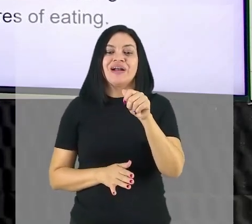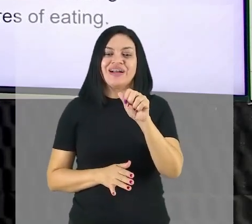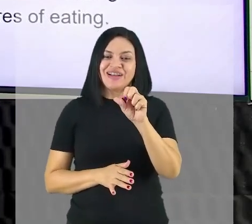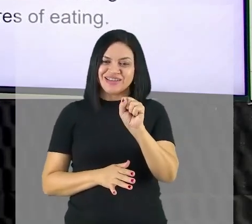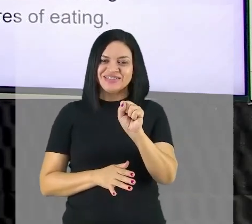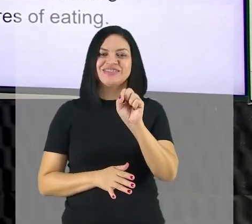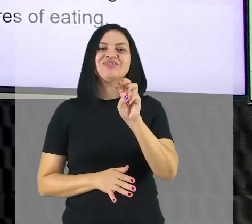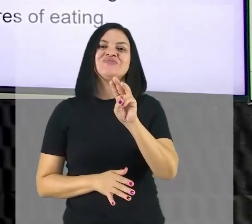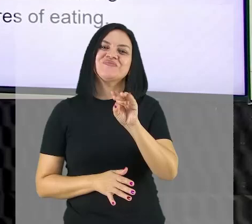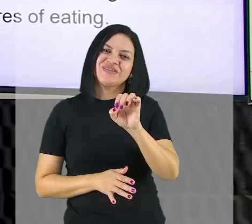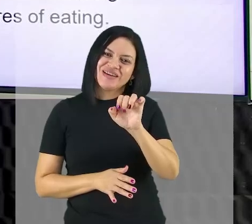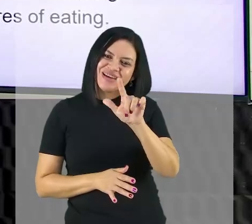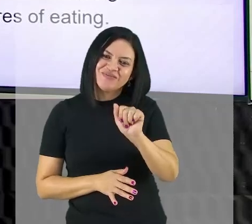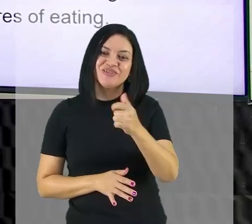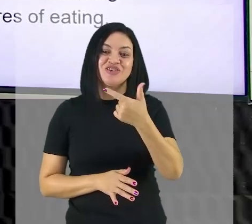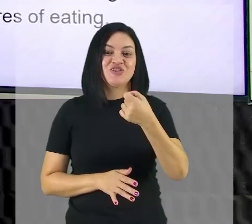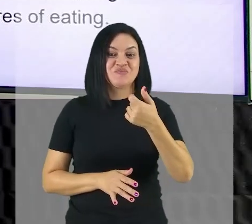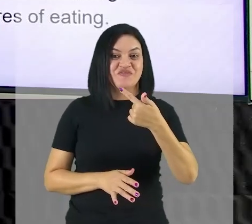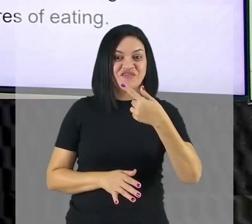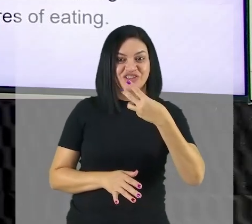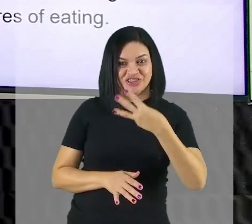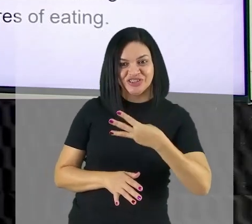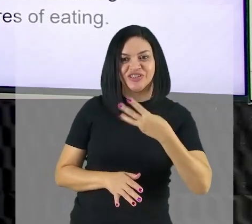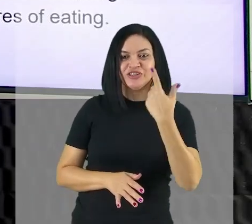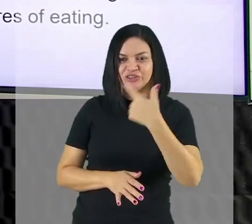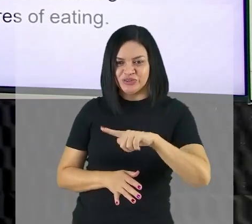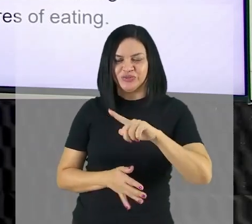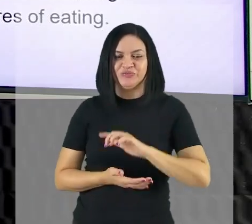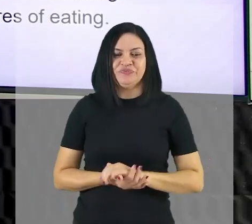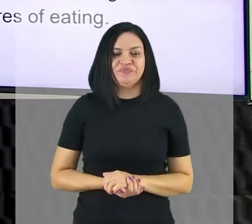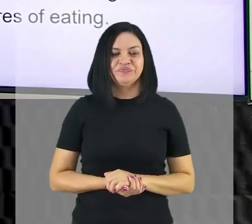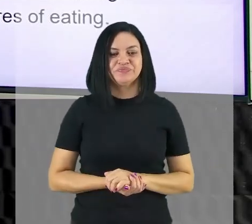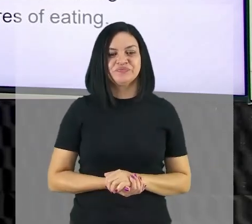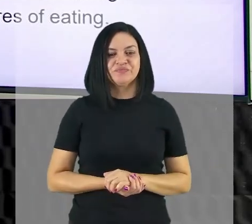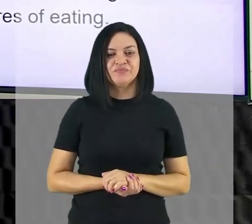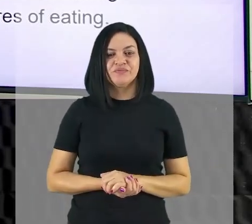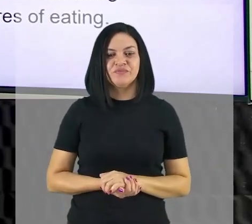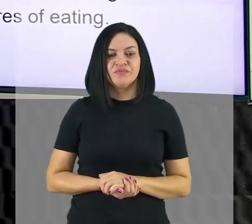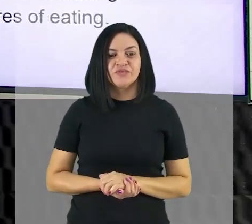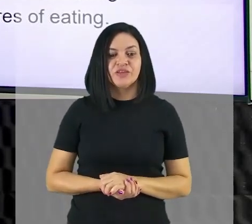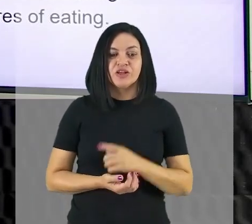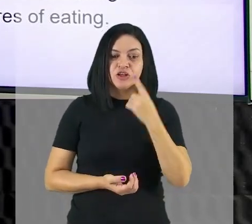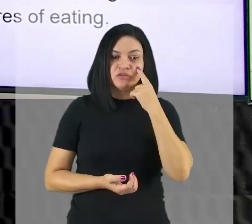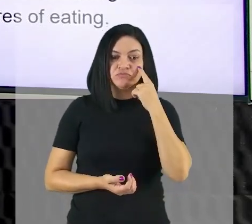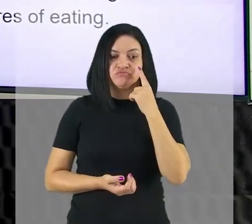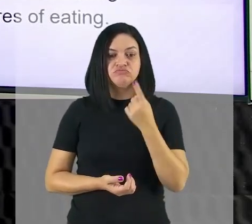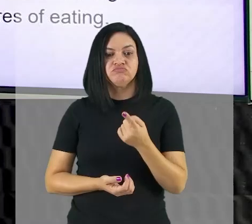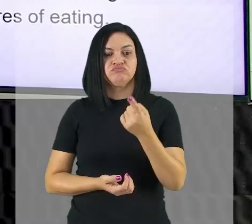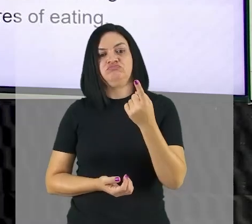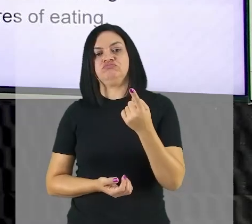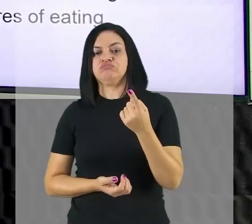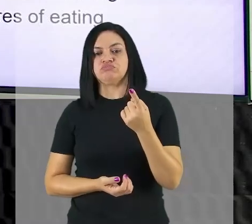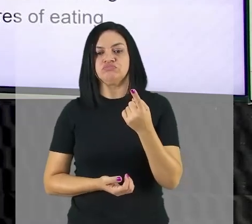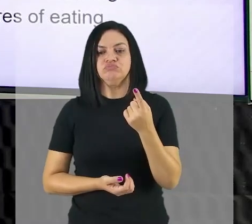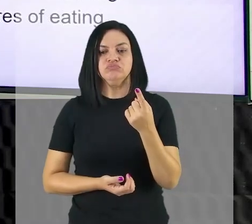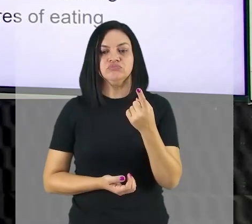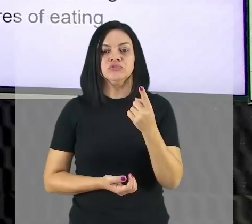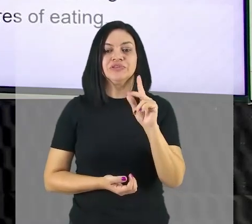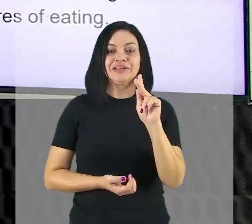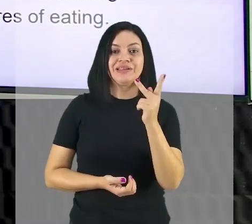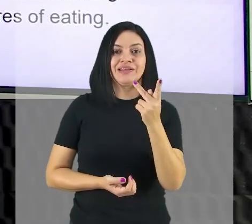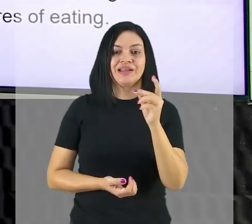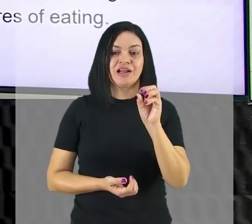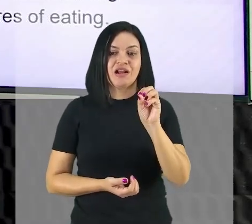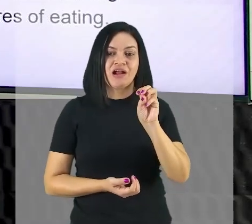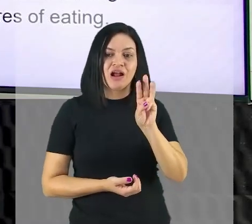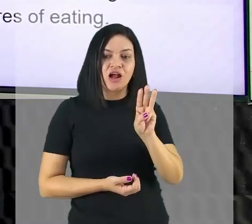reforçar com vocês o ano da prova, tá? Foi um errinho ali na digitação. How to stop eating sugar. Como que